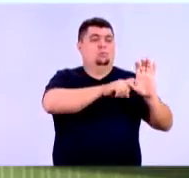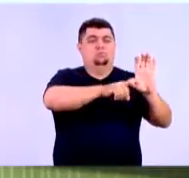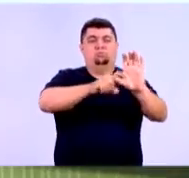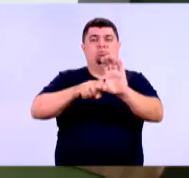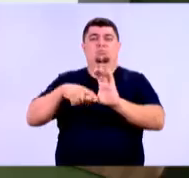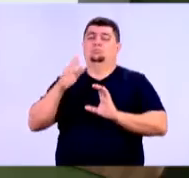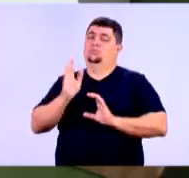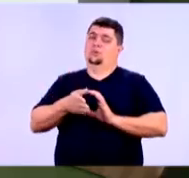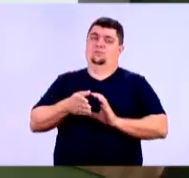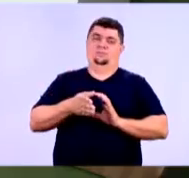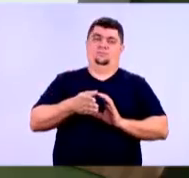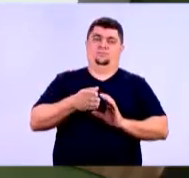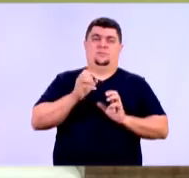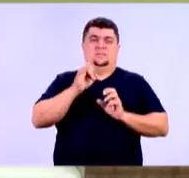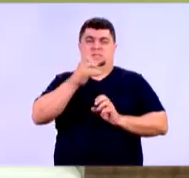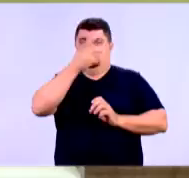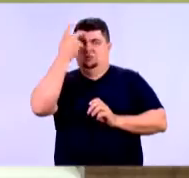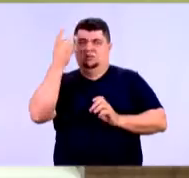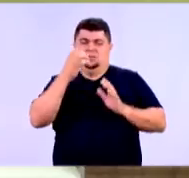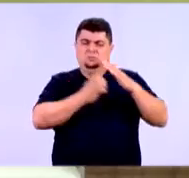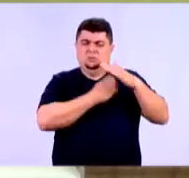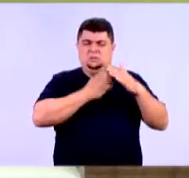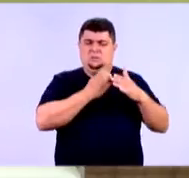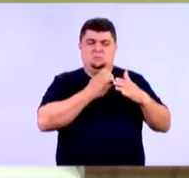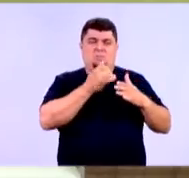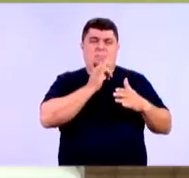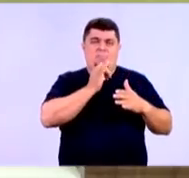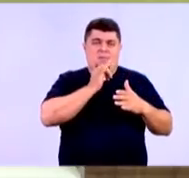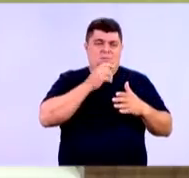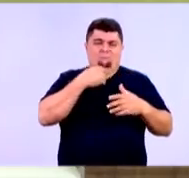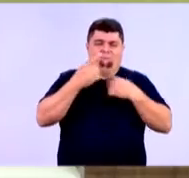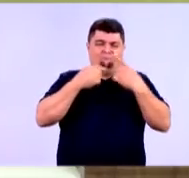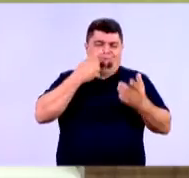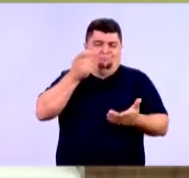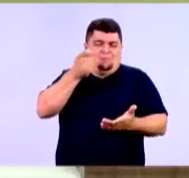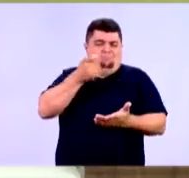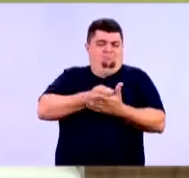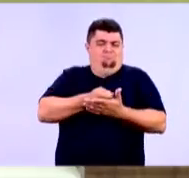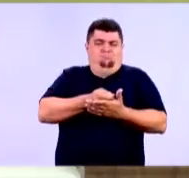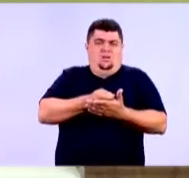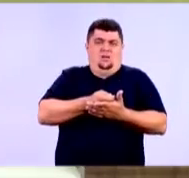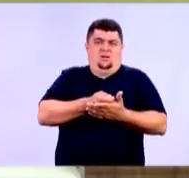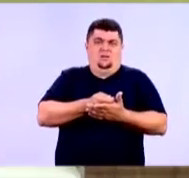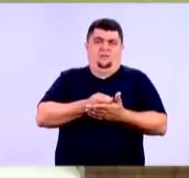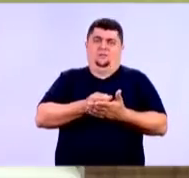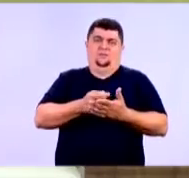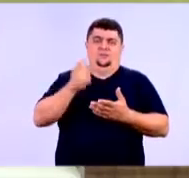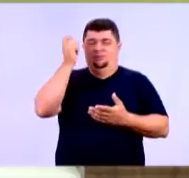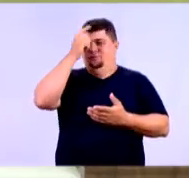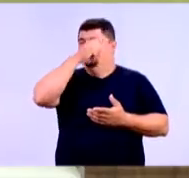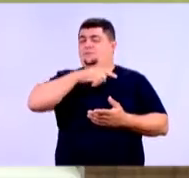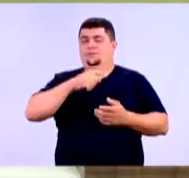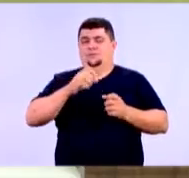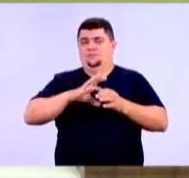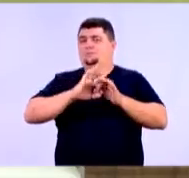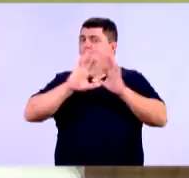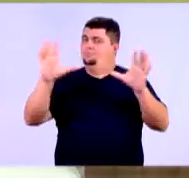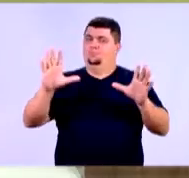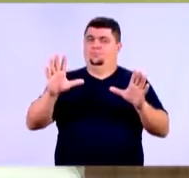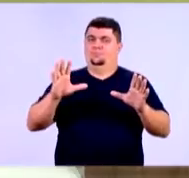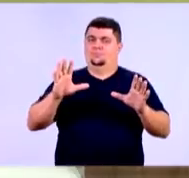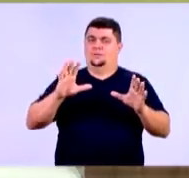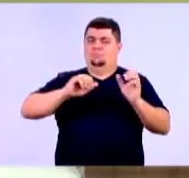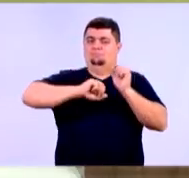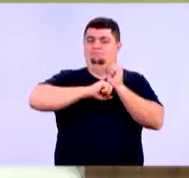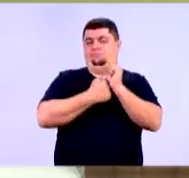professor? Exatamente. Essa empresa vai ter condições de efetuar os pagamentos em dia. A instituição financeira se preocupa